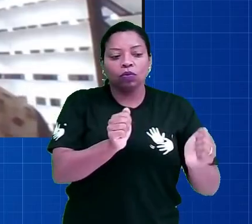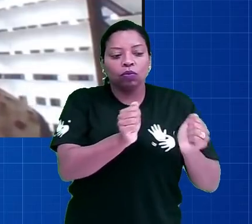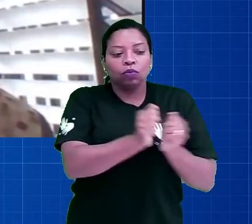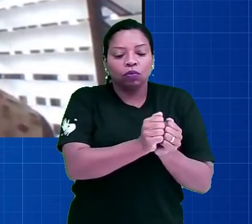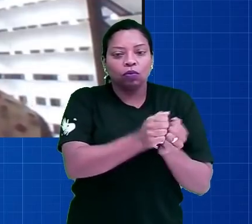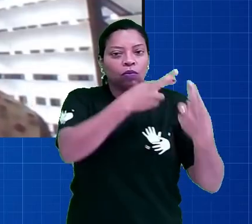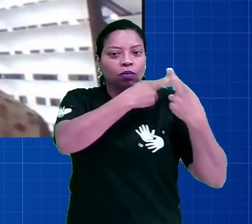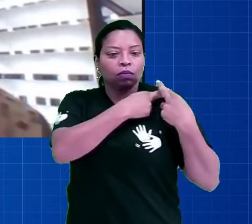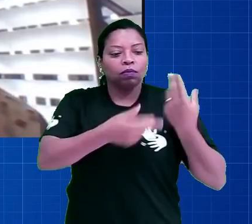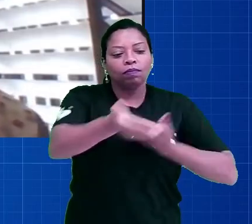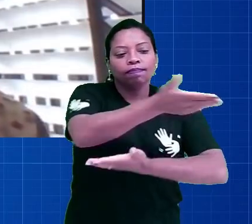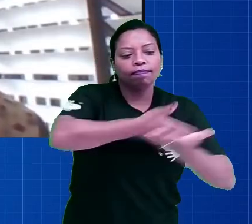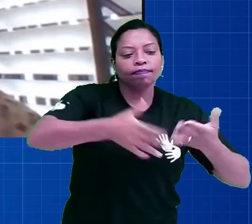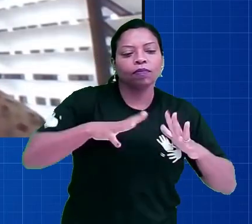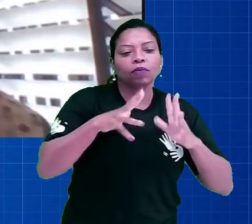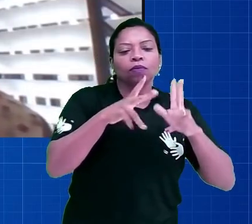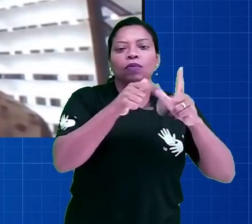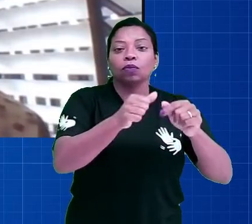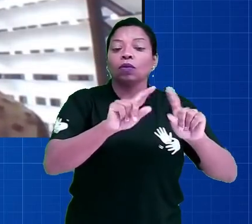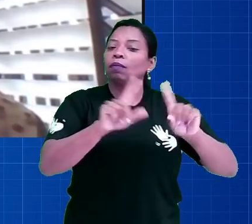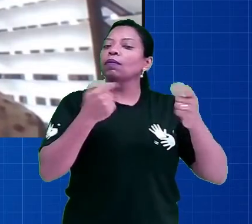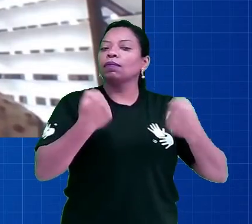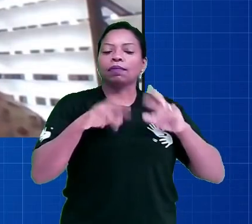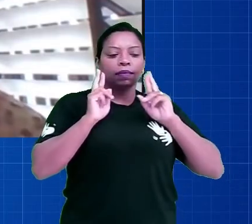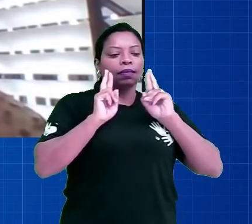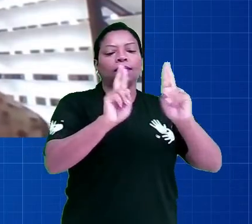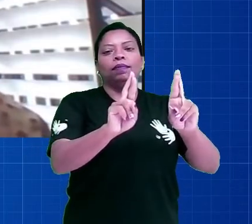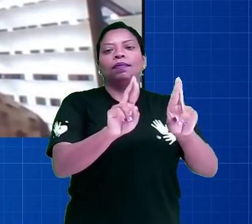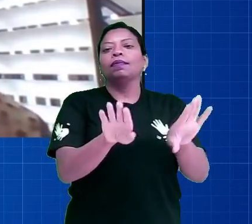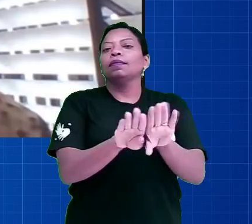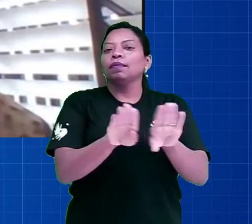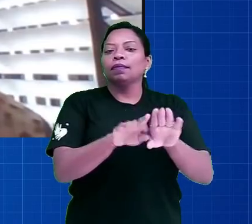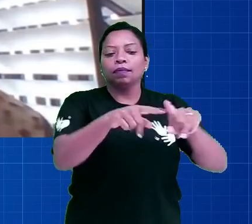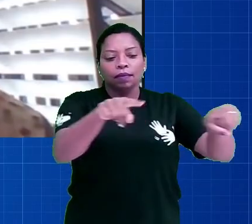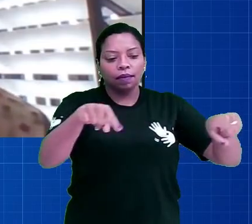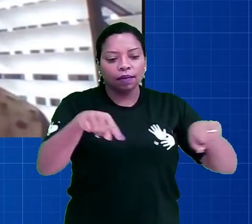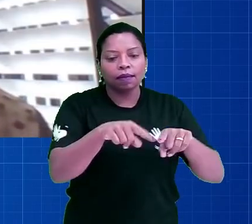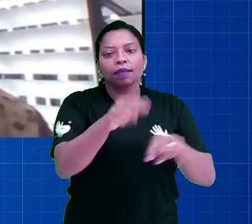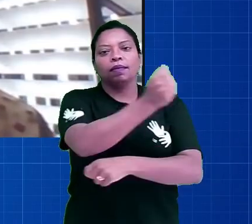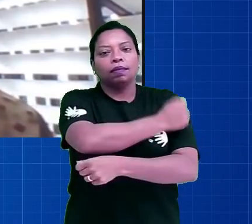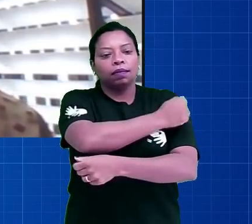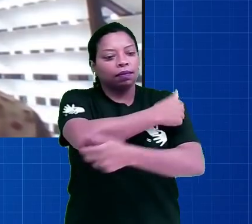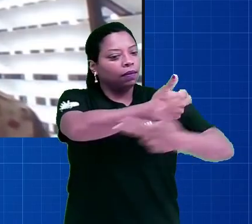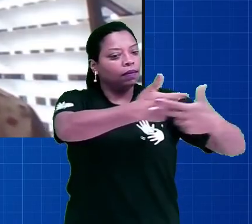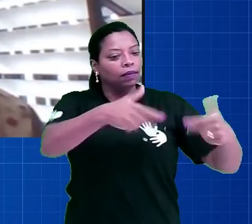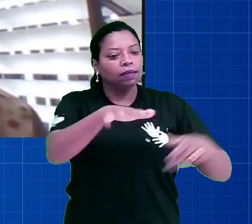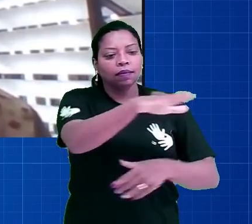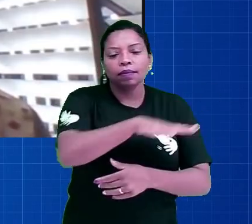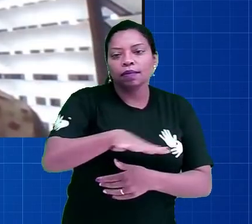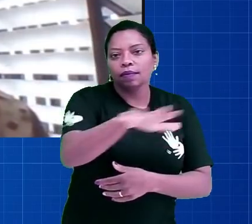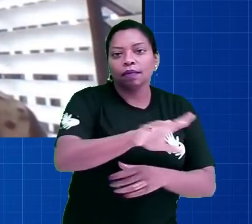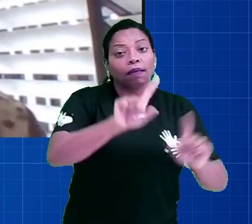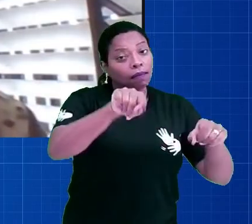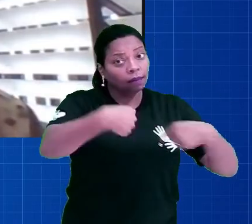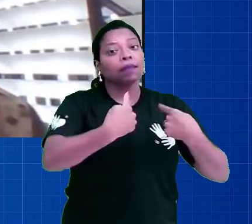da execução começa, claro, respeitando as condições necessárias para que isso aconteça. E isso é um